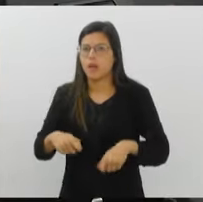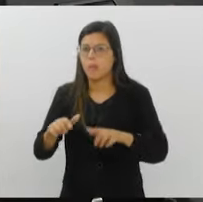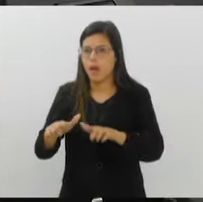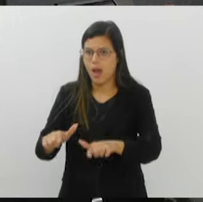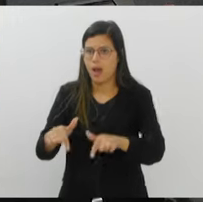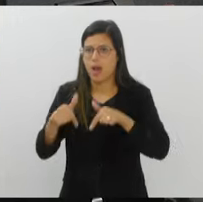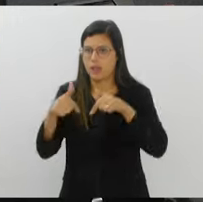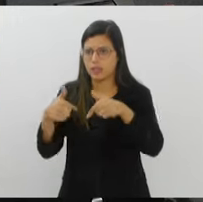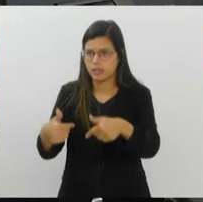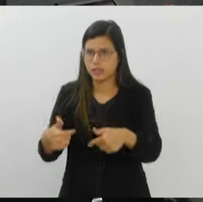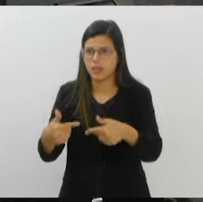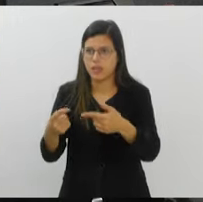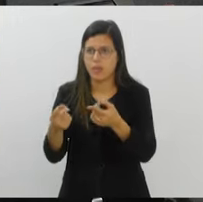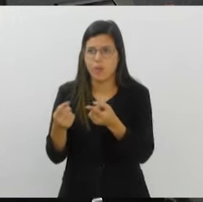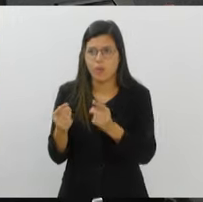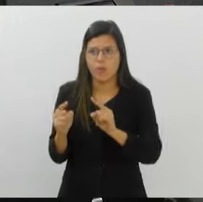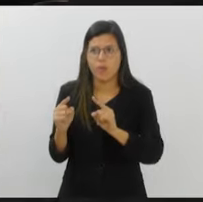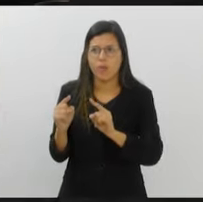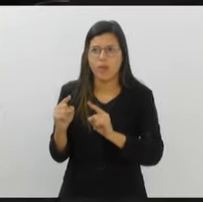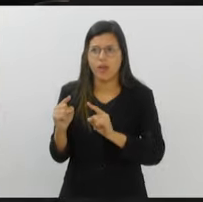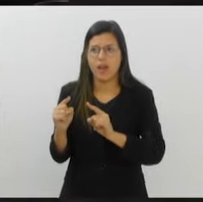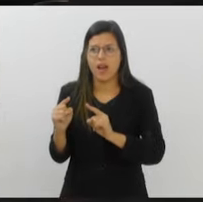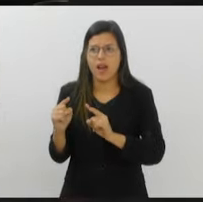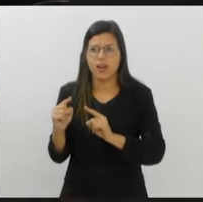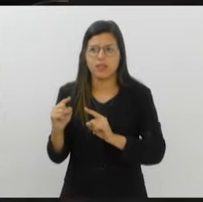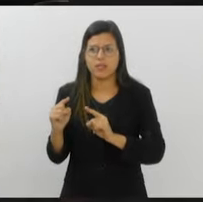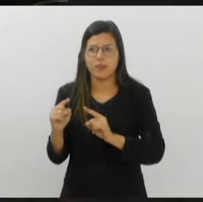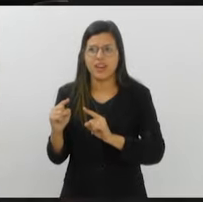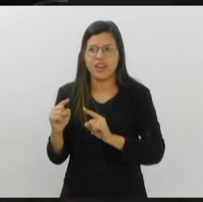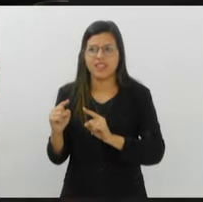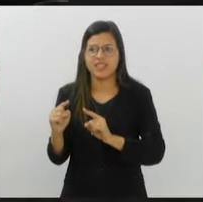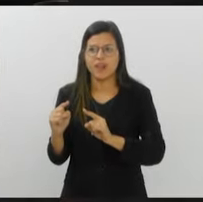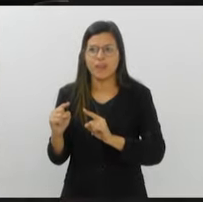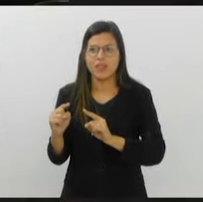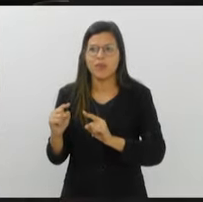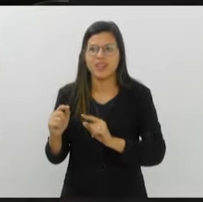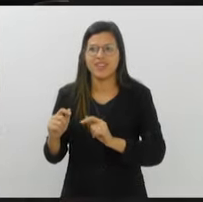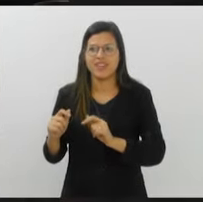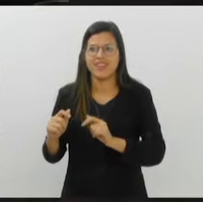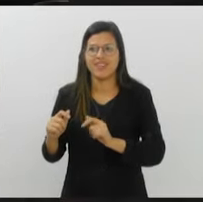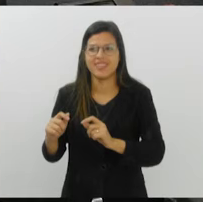isso. Nós vamos levar, com certeza, né,